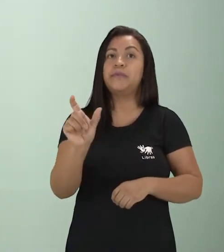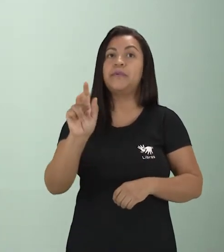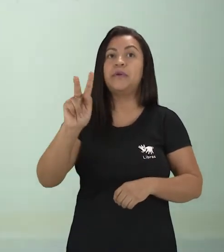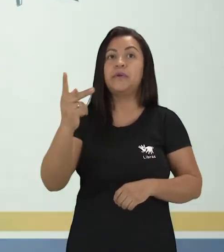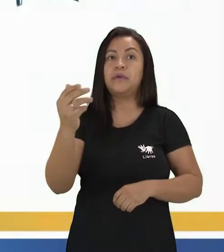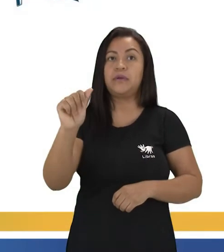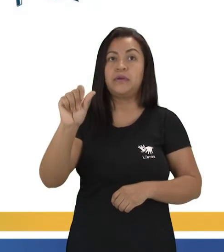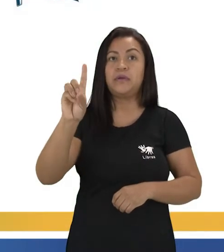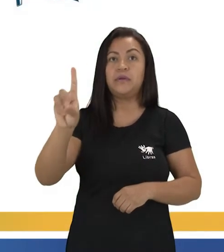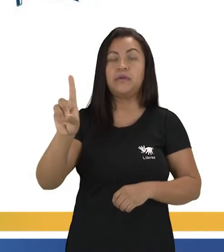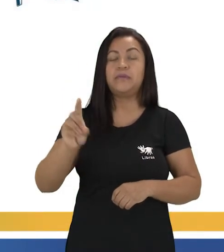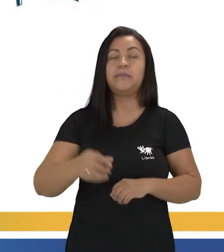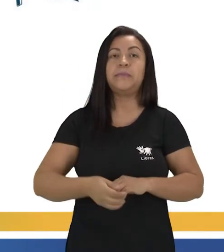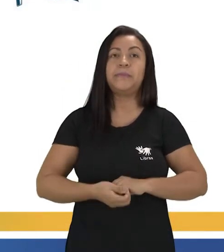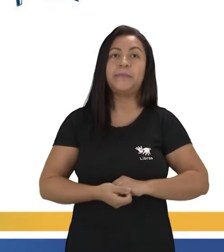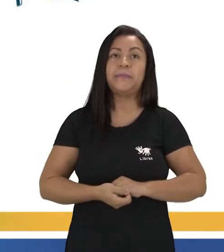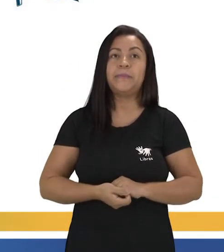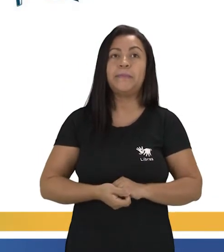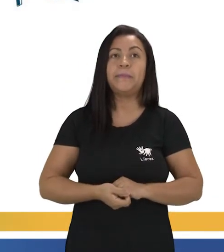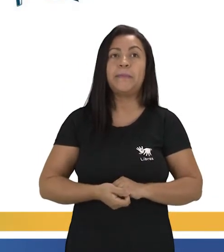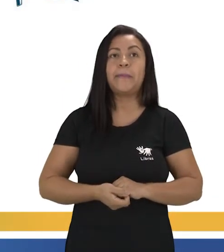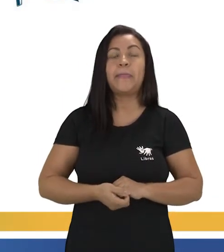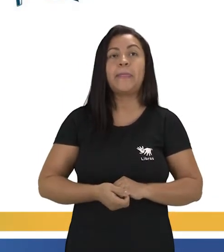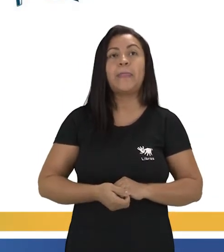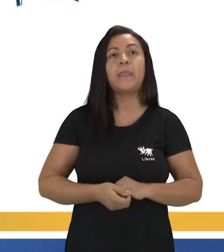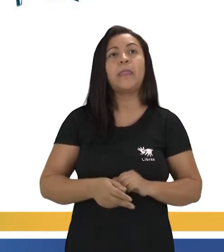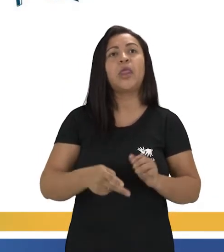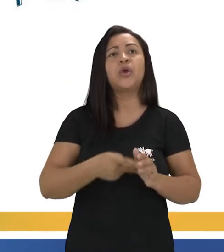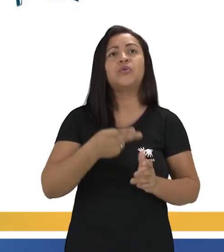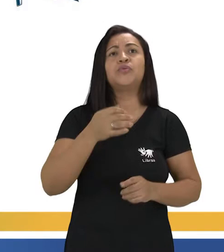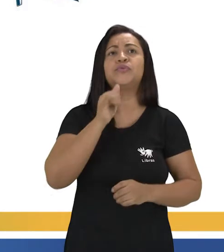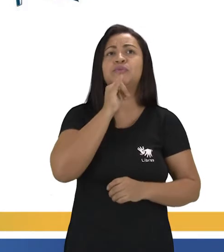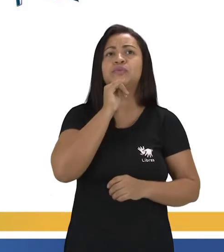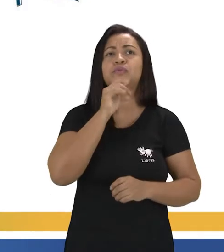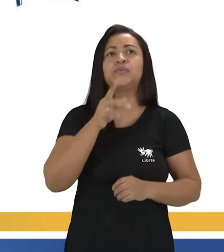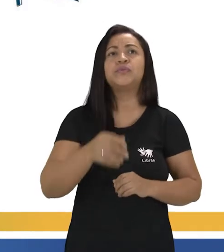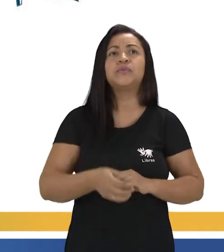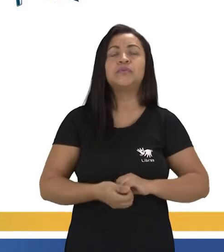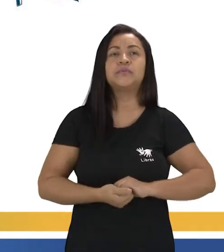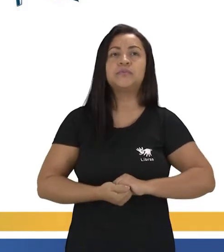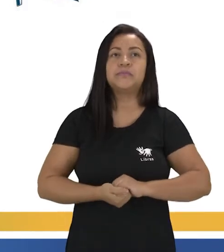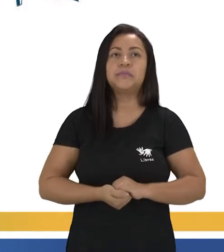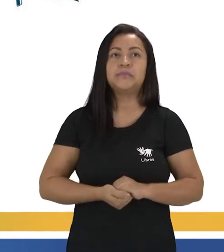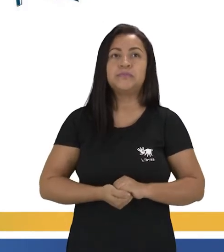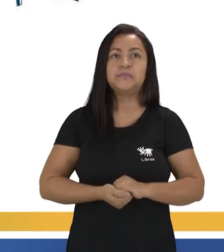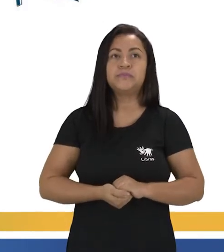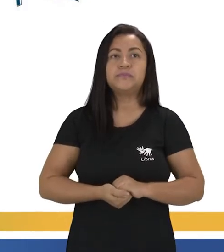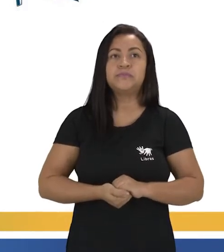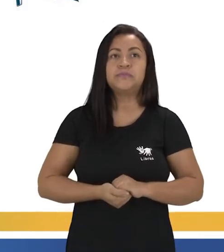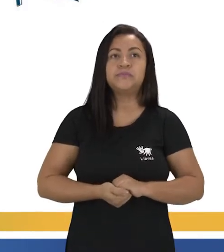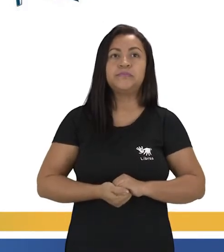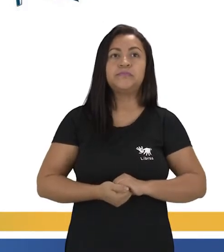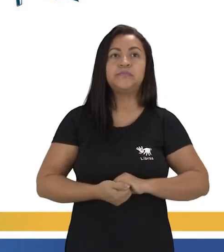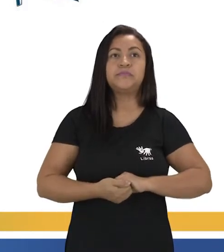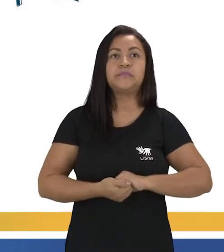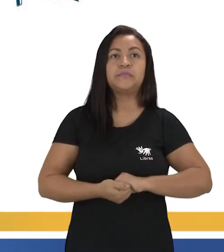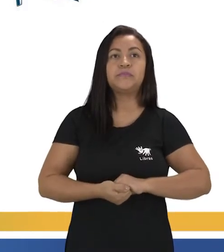bem? Então, no segundo exemplo, como vocês estão vendo ali, eu coloquei the patient, que pode ser tanto he quanto